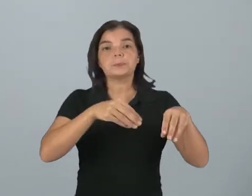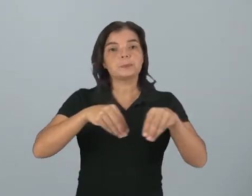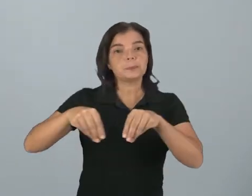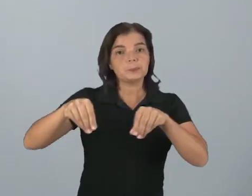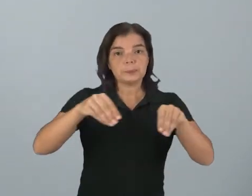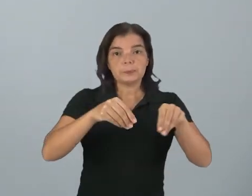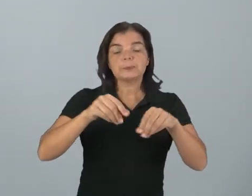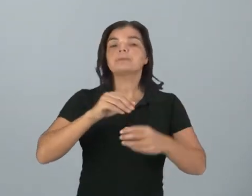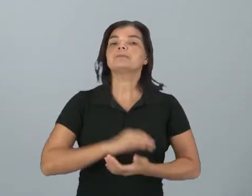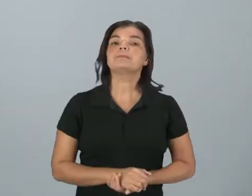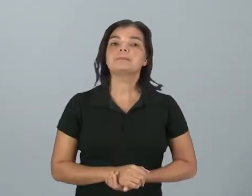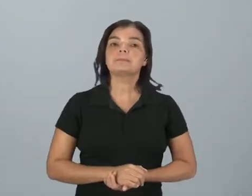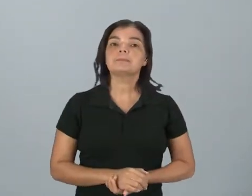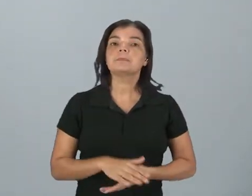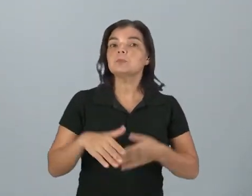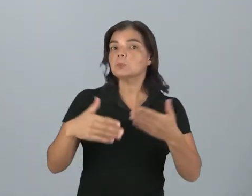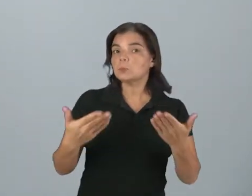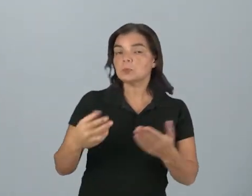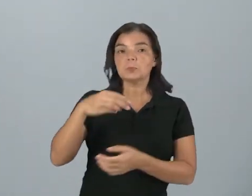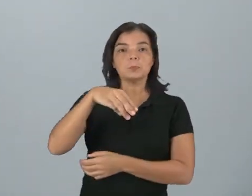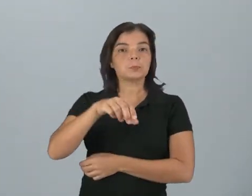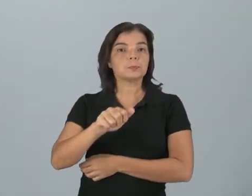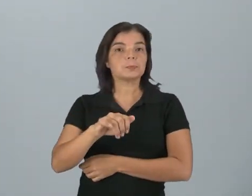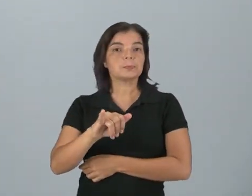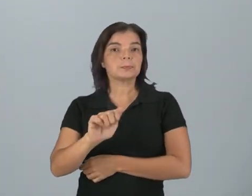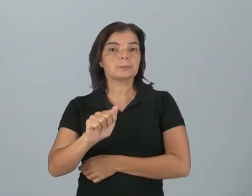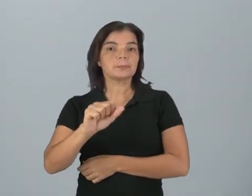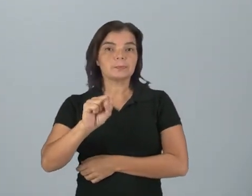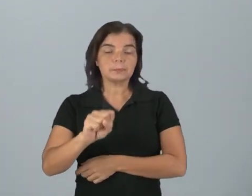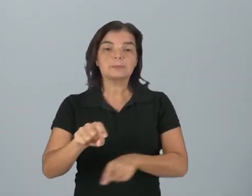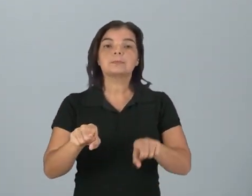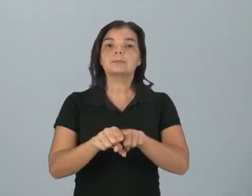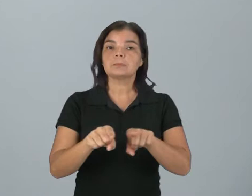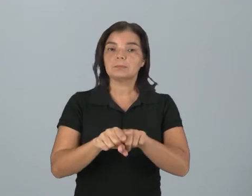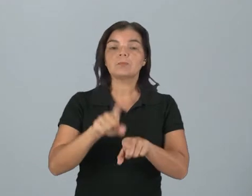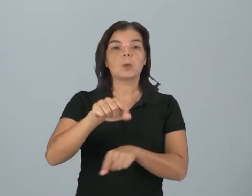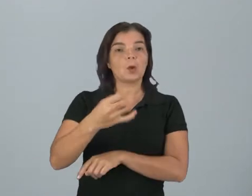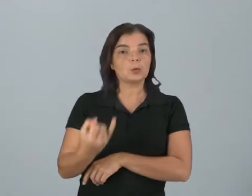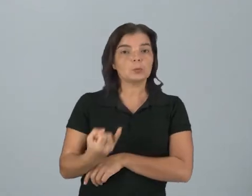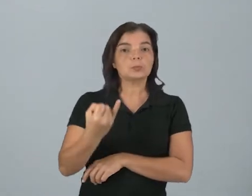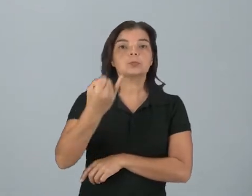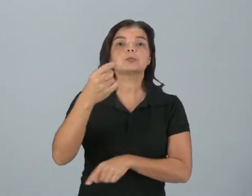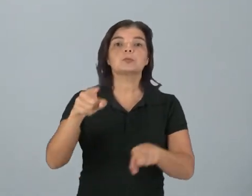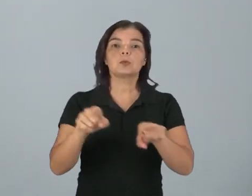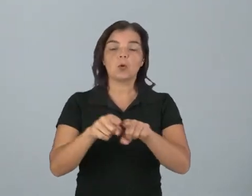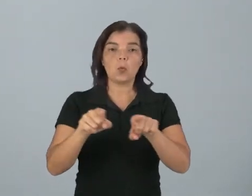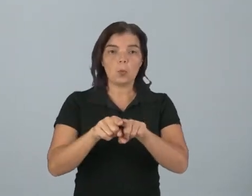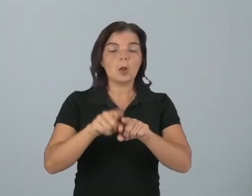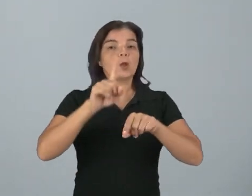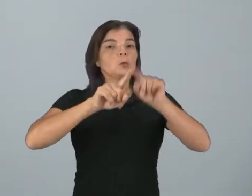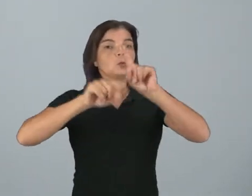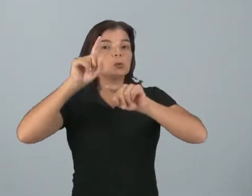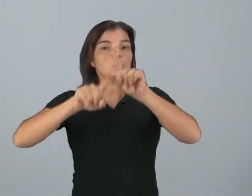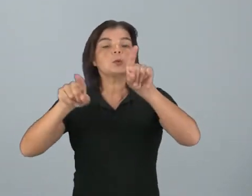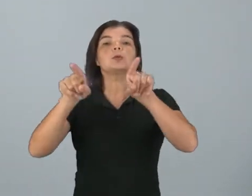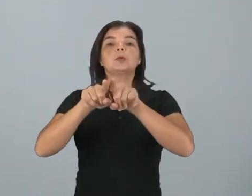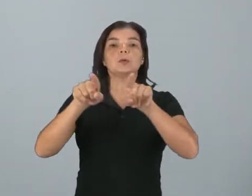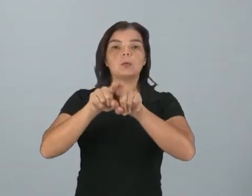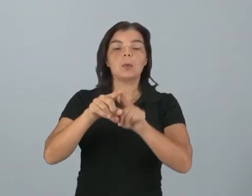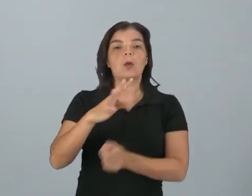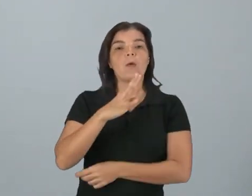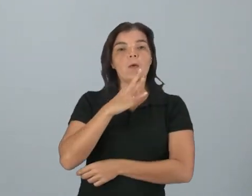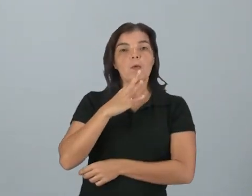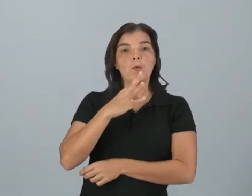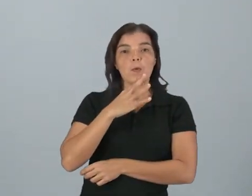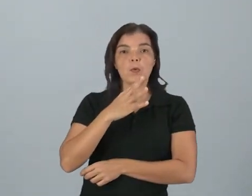territórios, certo? Então, os maias, eles eram excelentes astrônomos e servia esse conhecimento